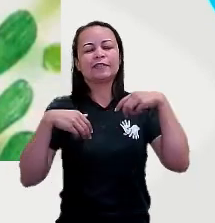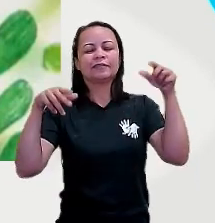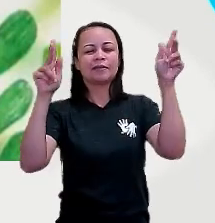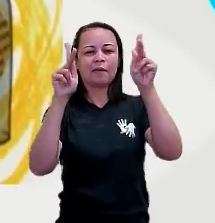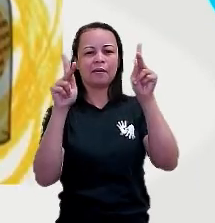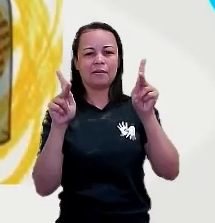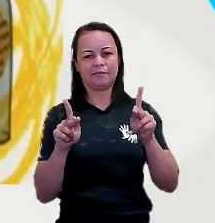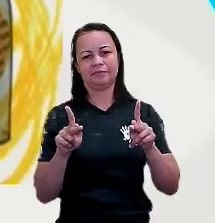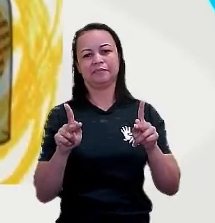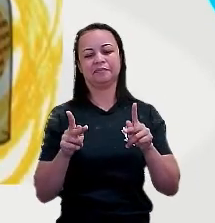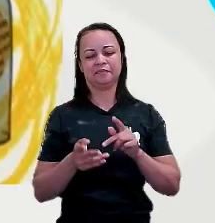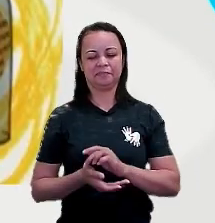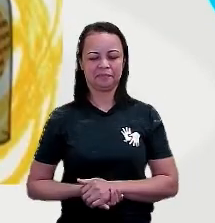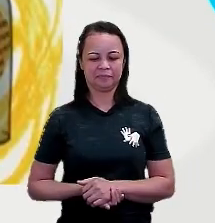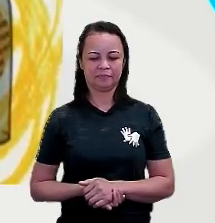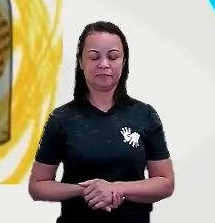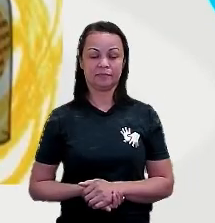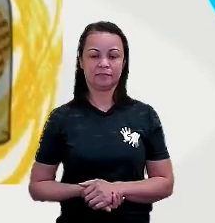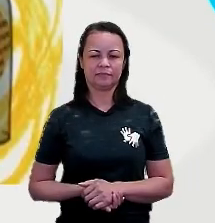paz.